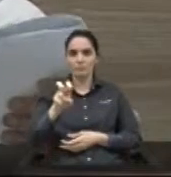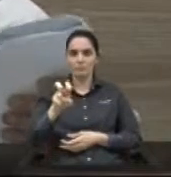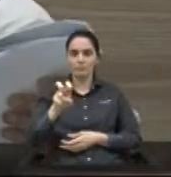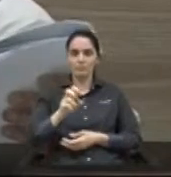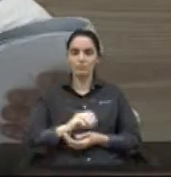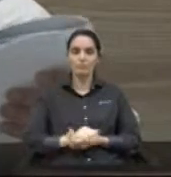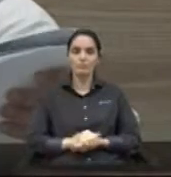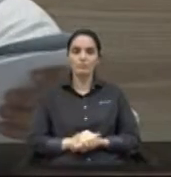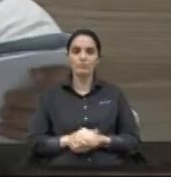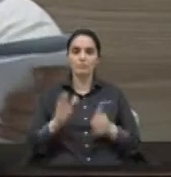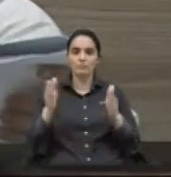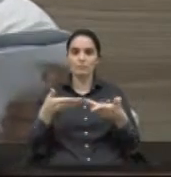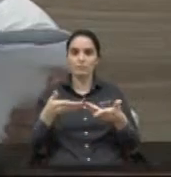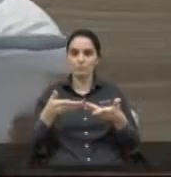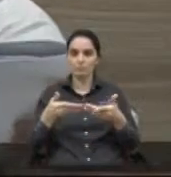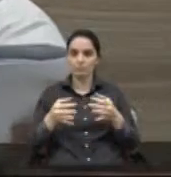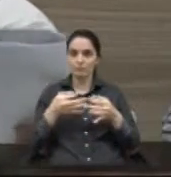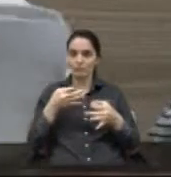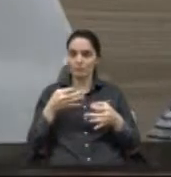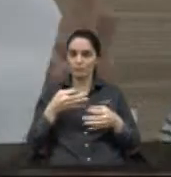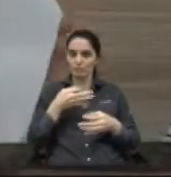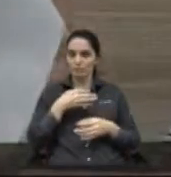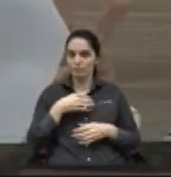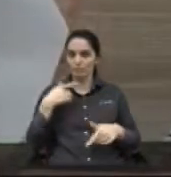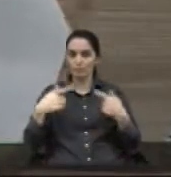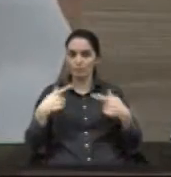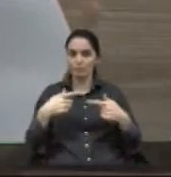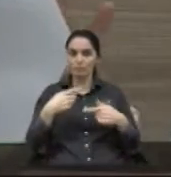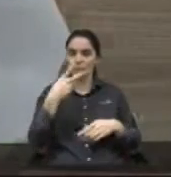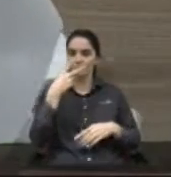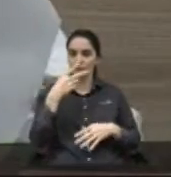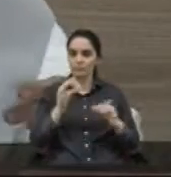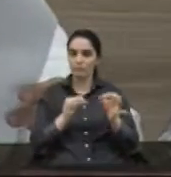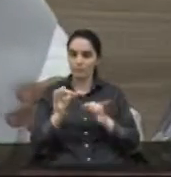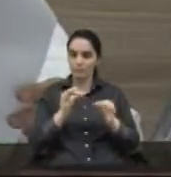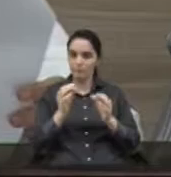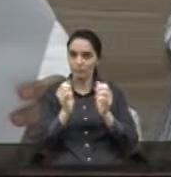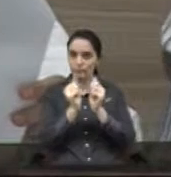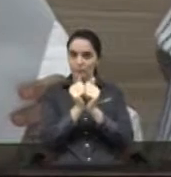29/2015. Agora está em discussão o projeto com as 2 emendas